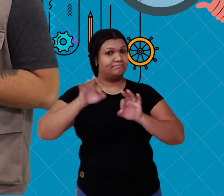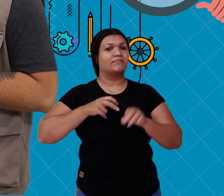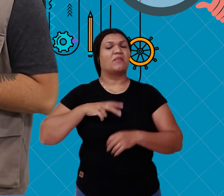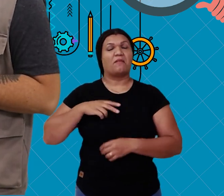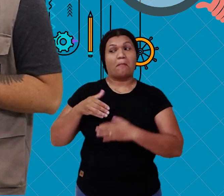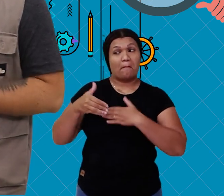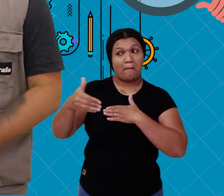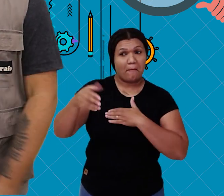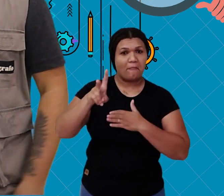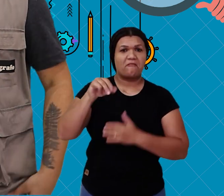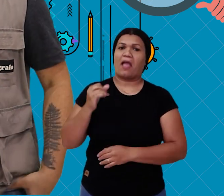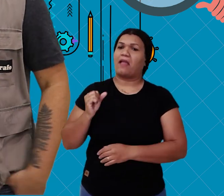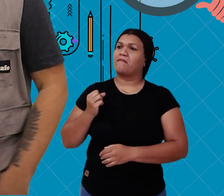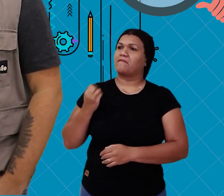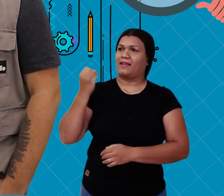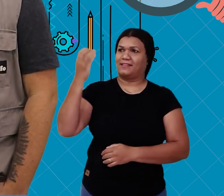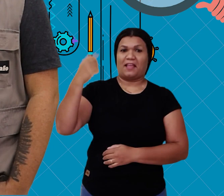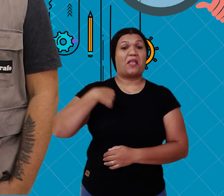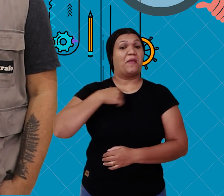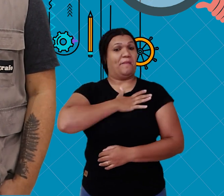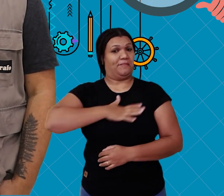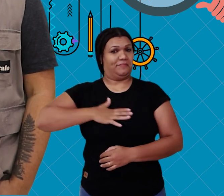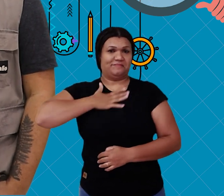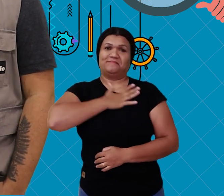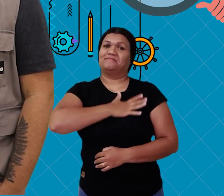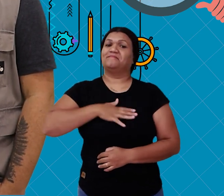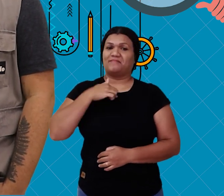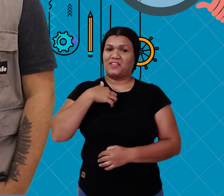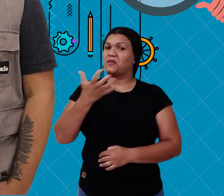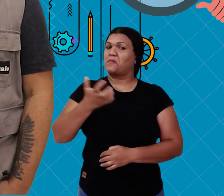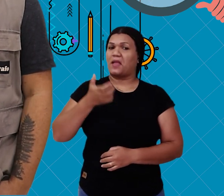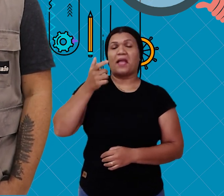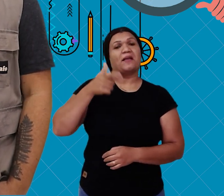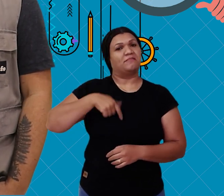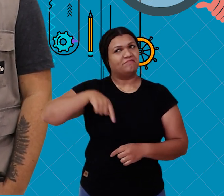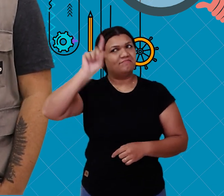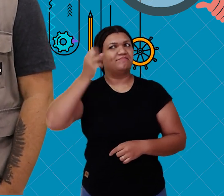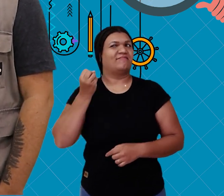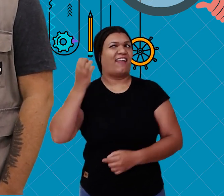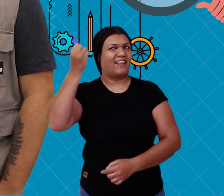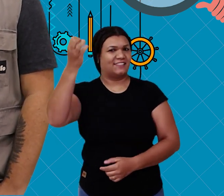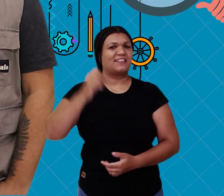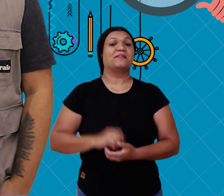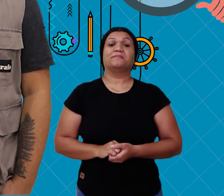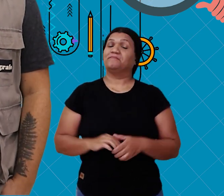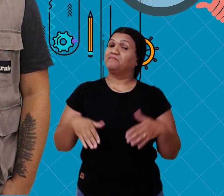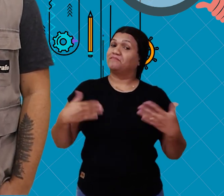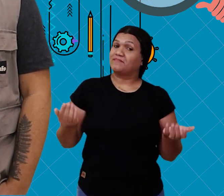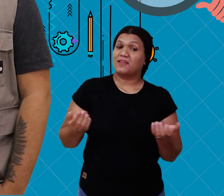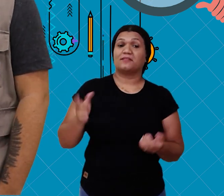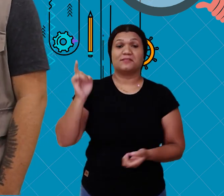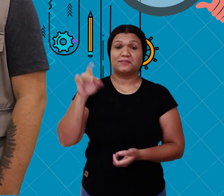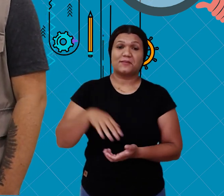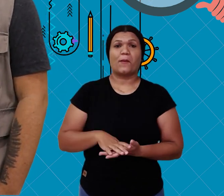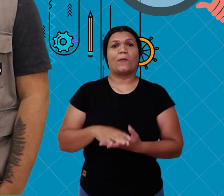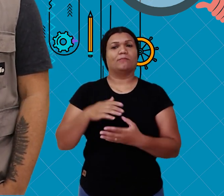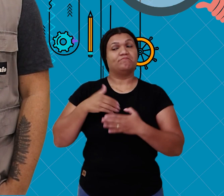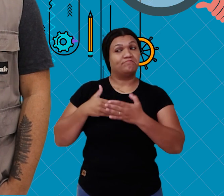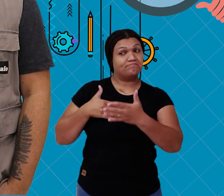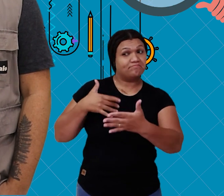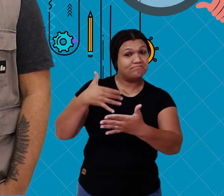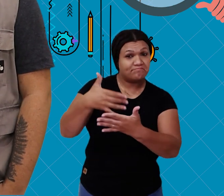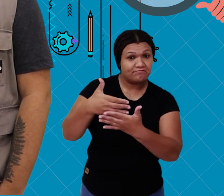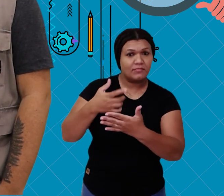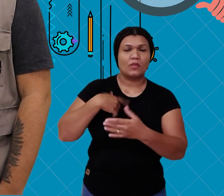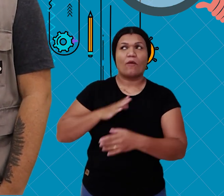nossa viagem, viu? Olha, eu gostei, viu? E quero logo fazer essa viagem. Então é isso, pessoal. Em breve